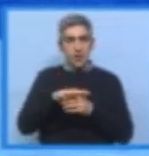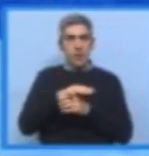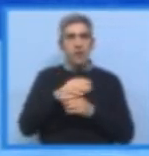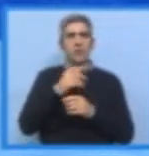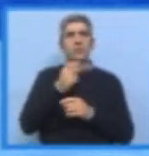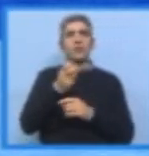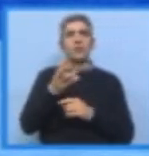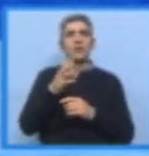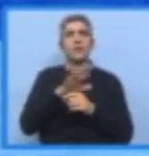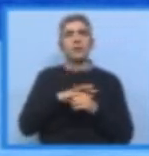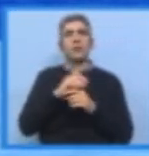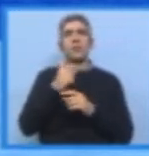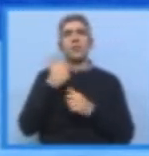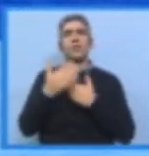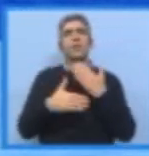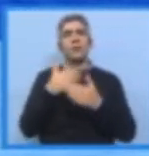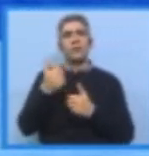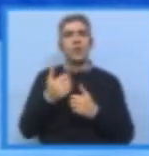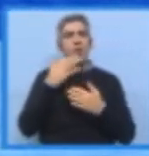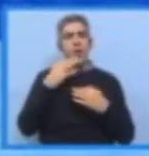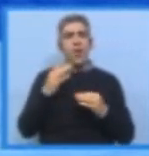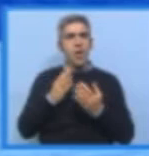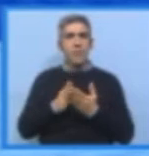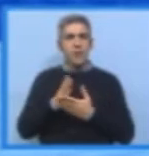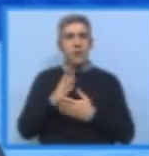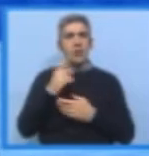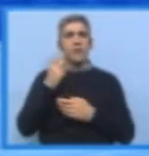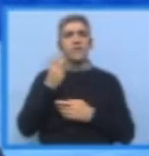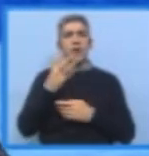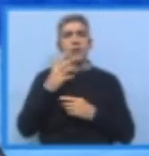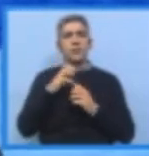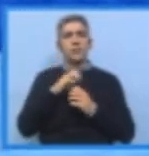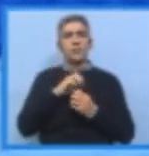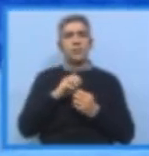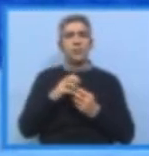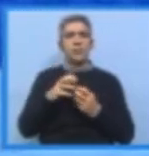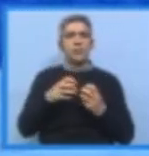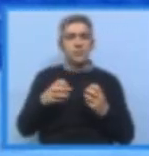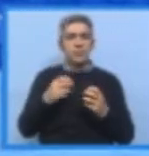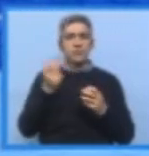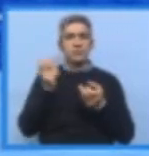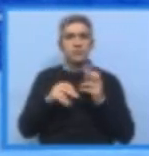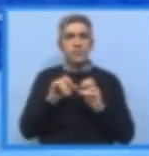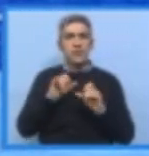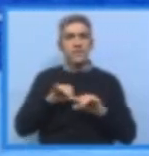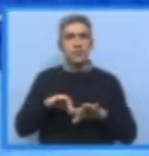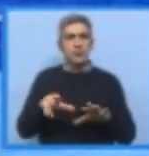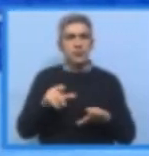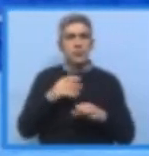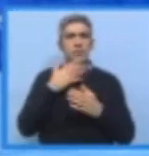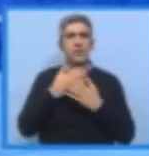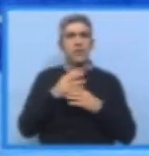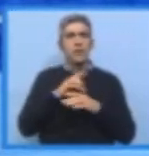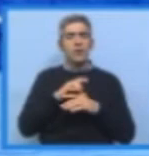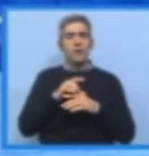vezes as situações não correm linearmente, são acometidas de uma série de complicações, infecções e complicações da própria patologia que levou o